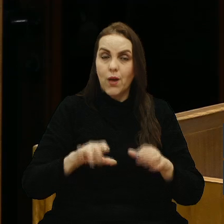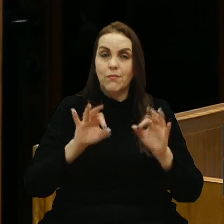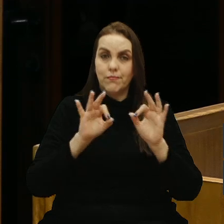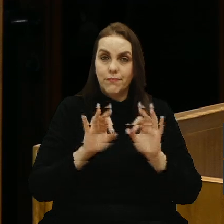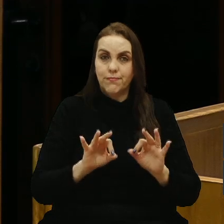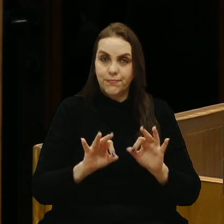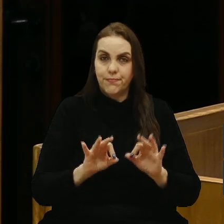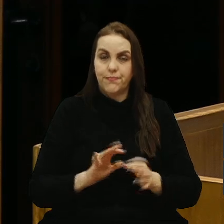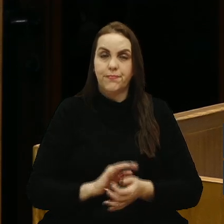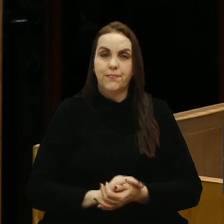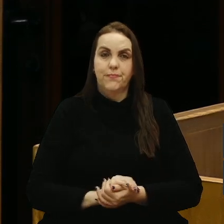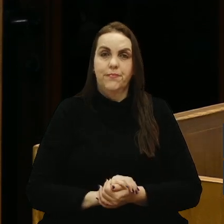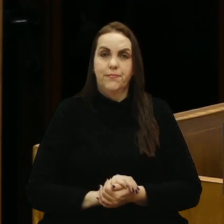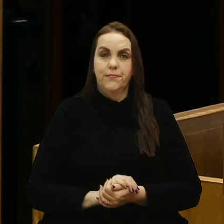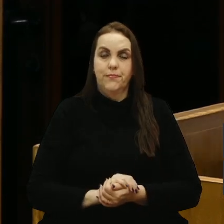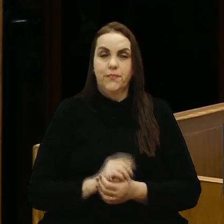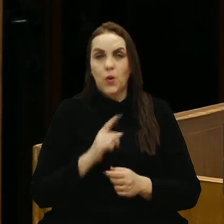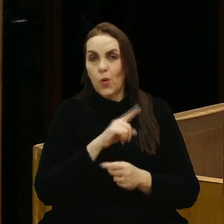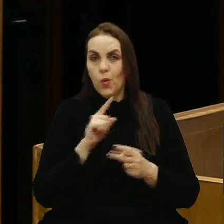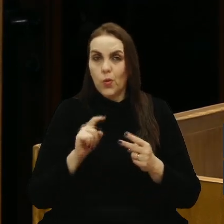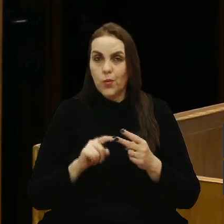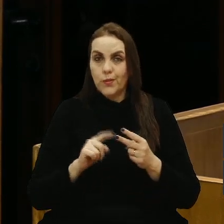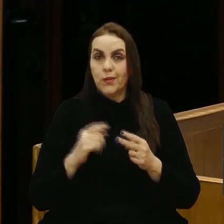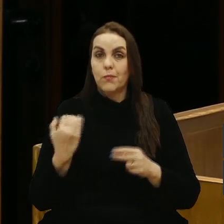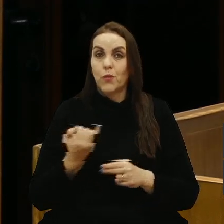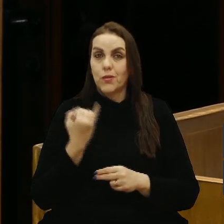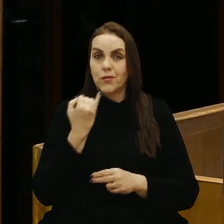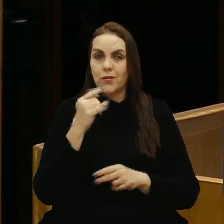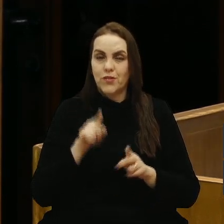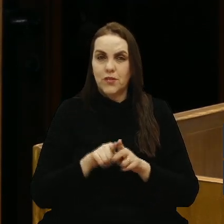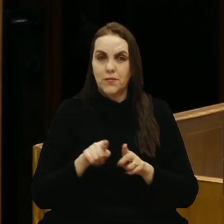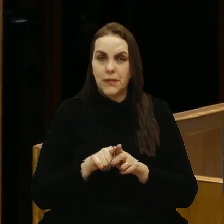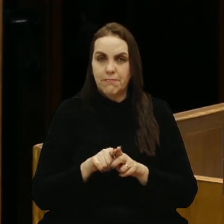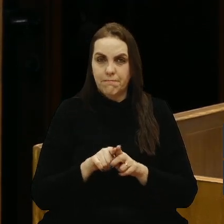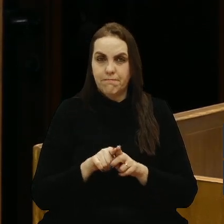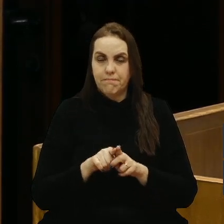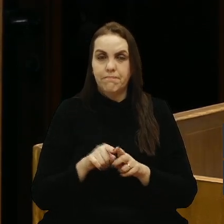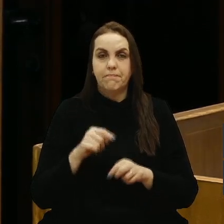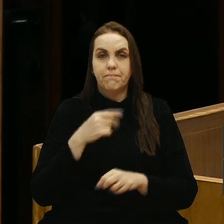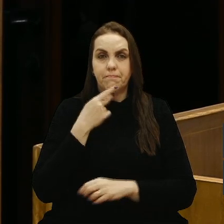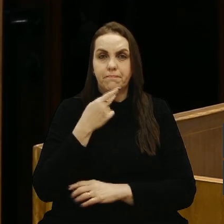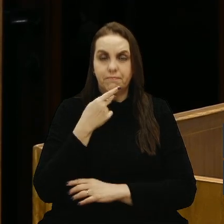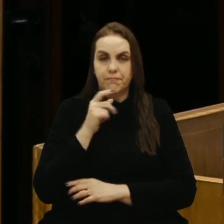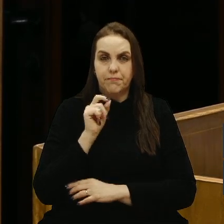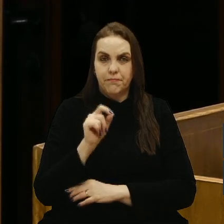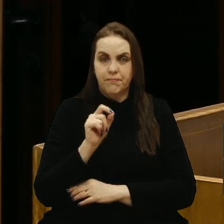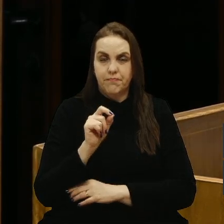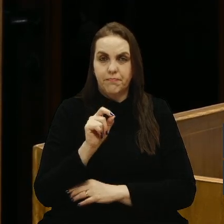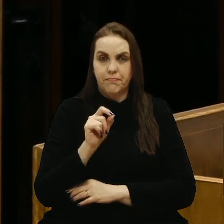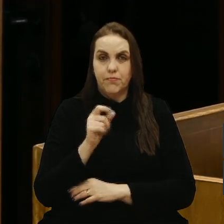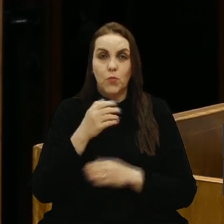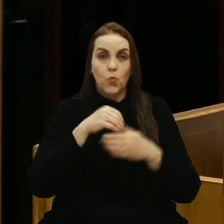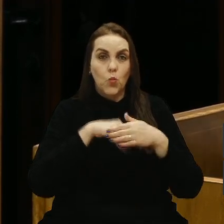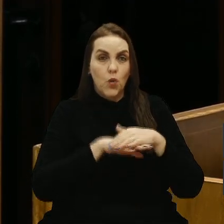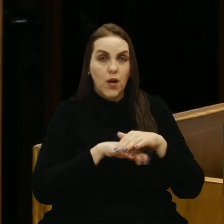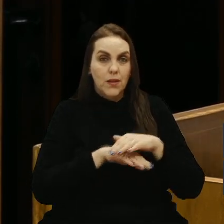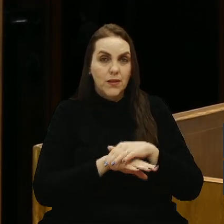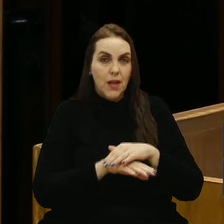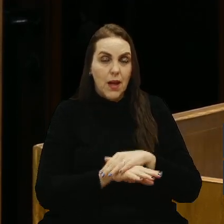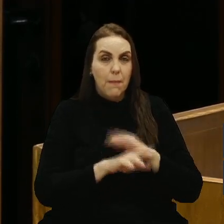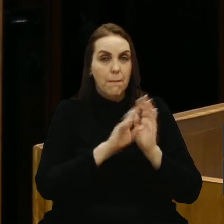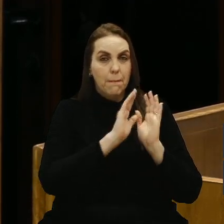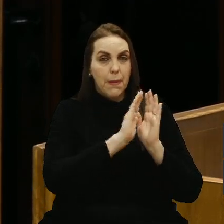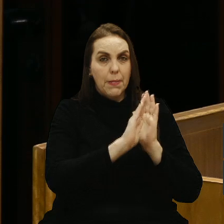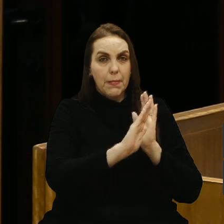adequado. Outro ponto muito importante, quando eu falo do acondicionamento de todo